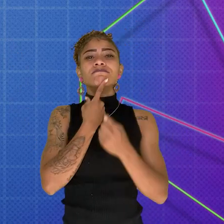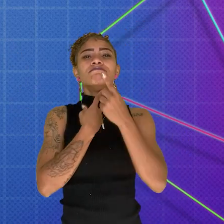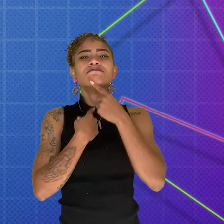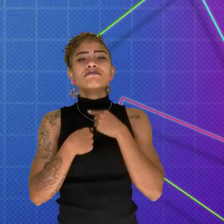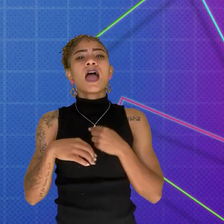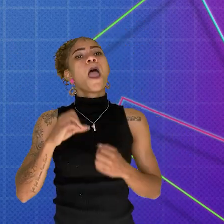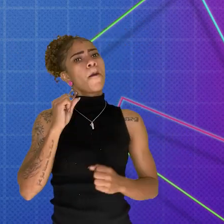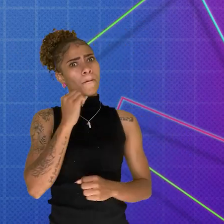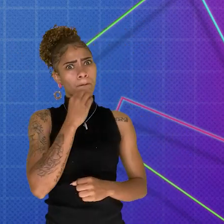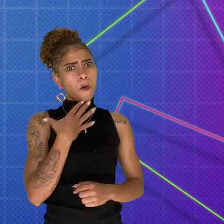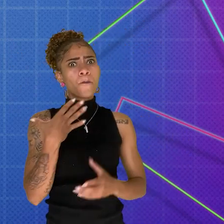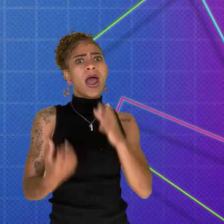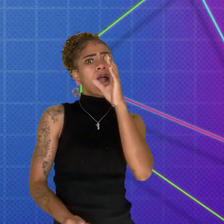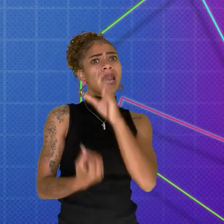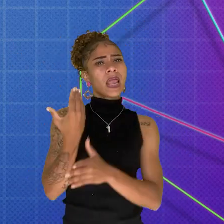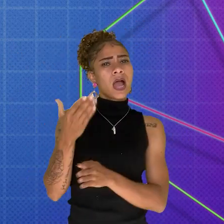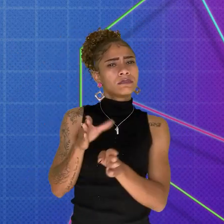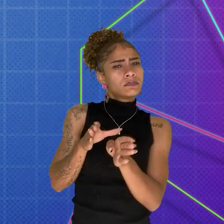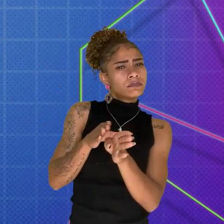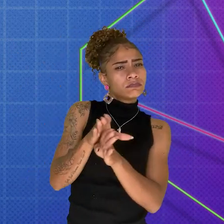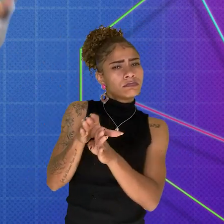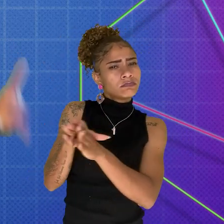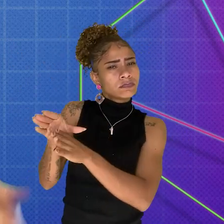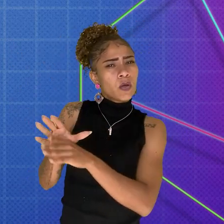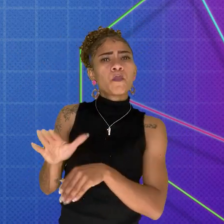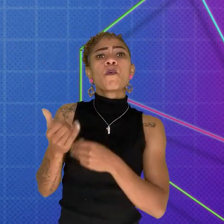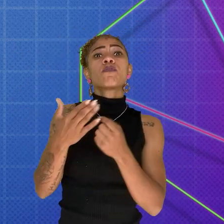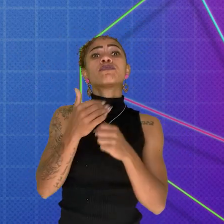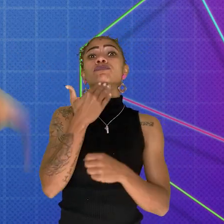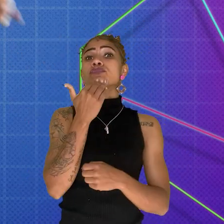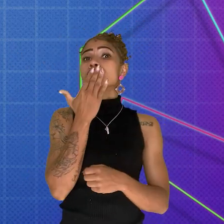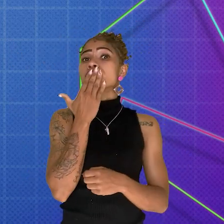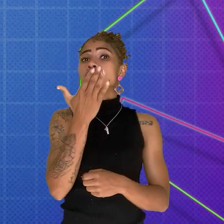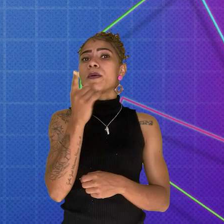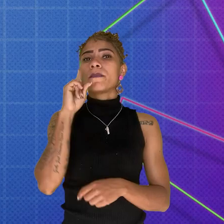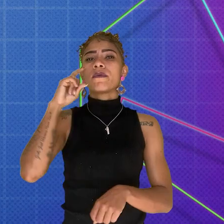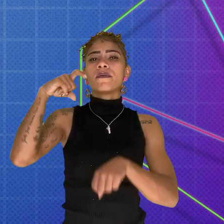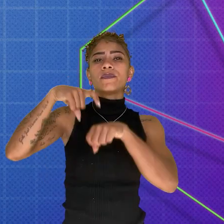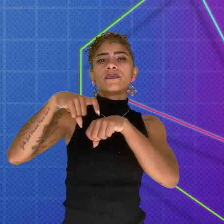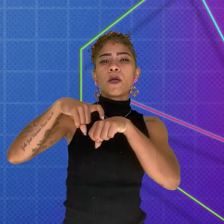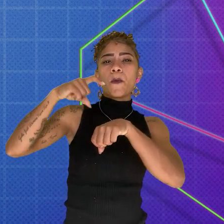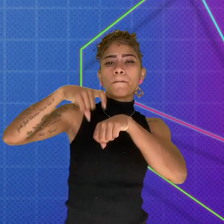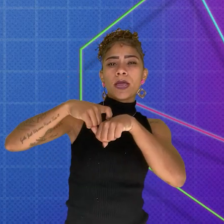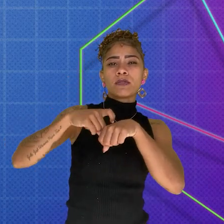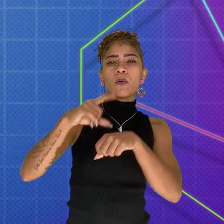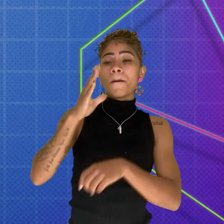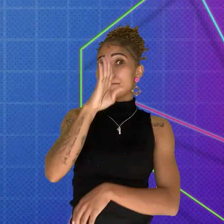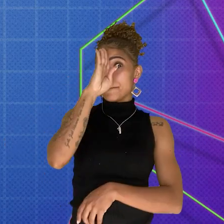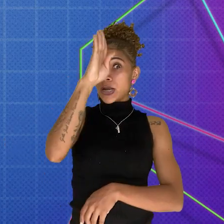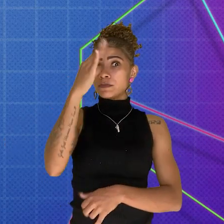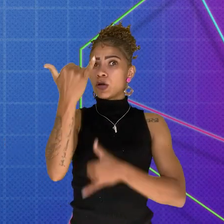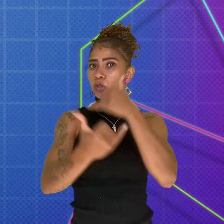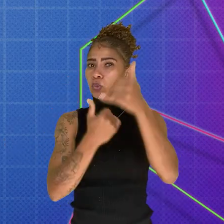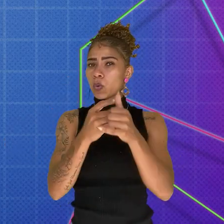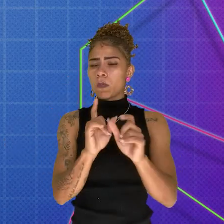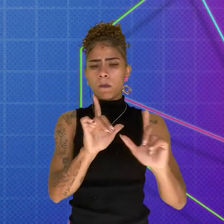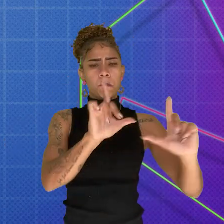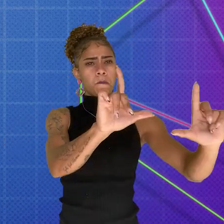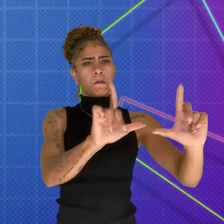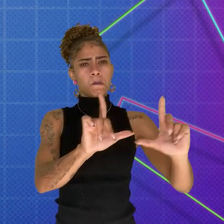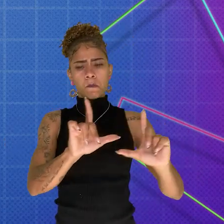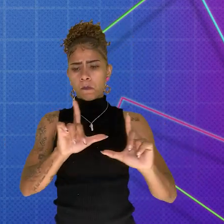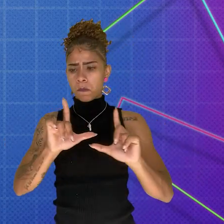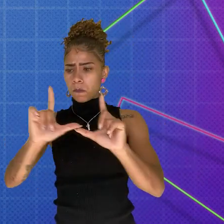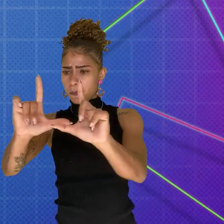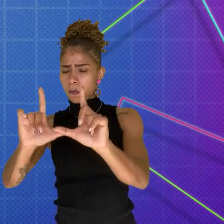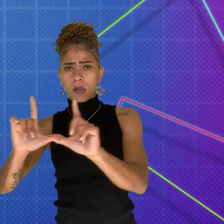inspirações serão úteis para ajudá-lo a criar a direção geral de trilha sonora. Determine os momentos chaves do jogo. Identifique essas cenas e os